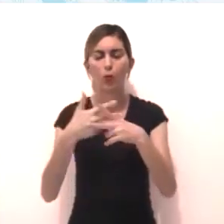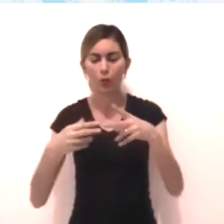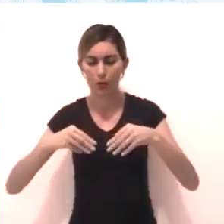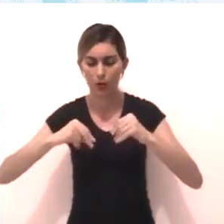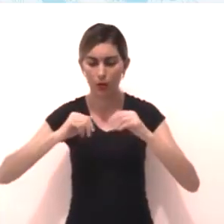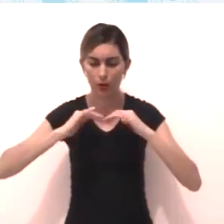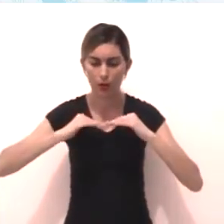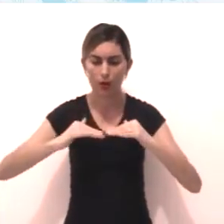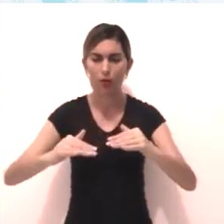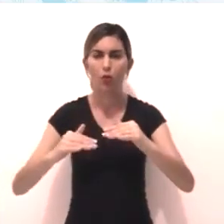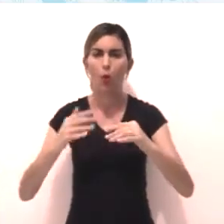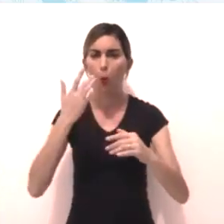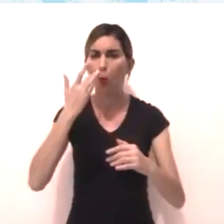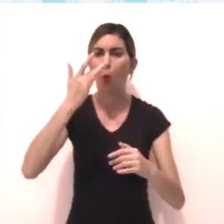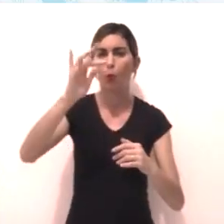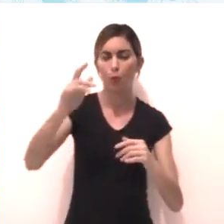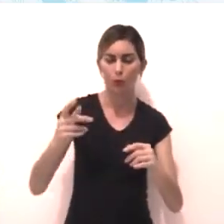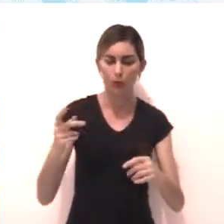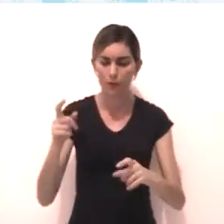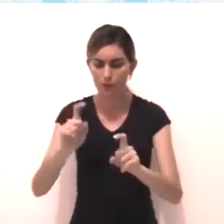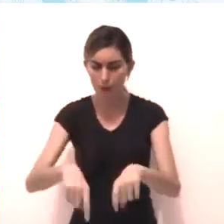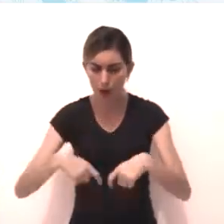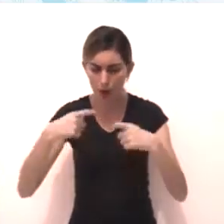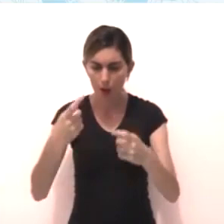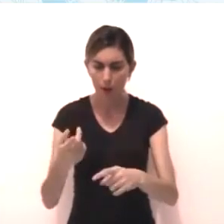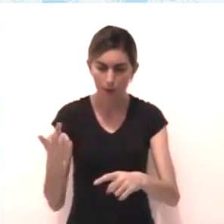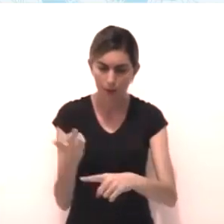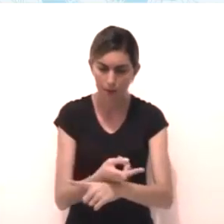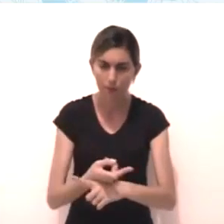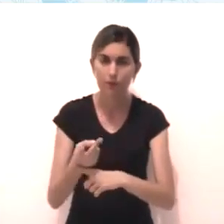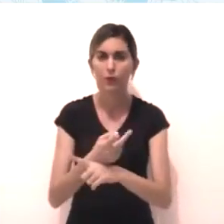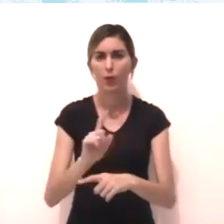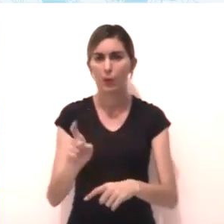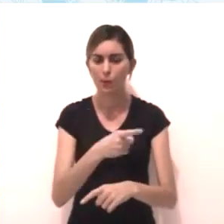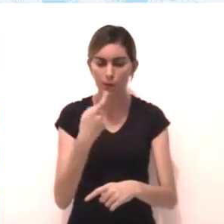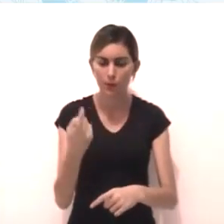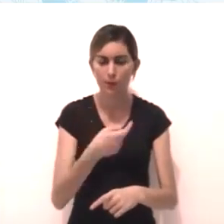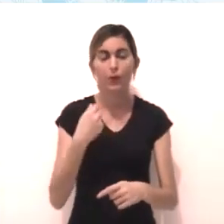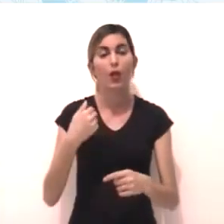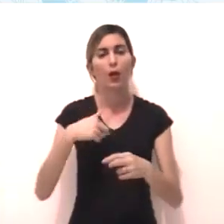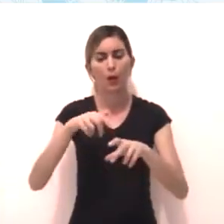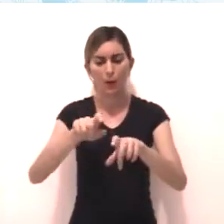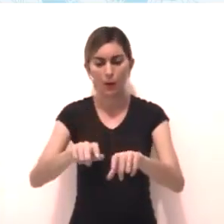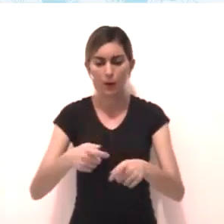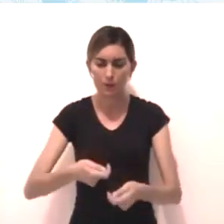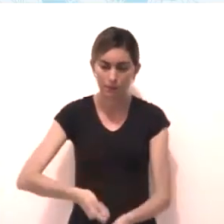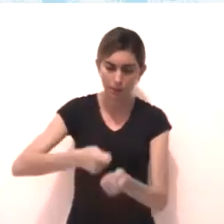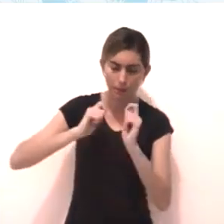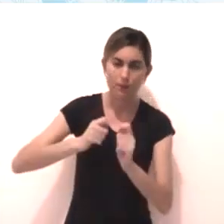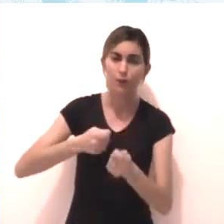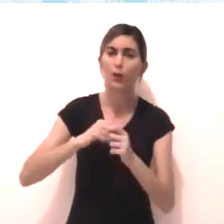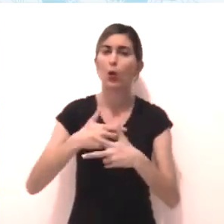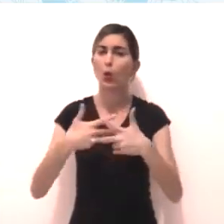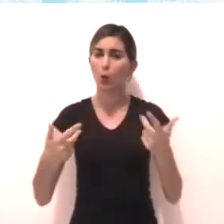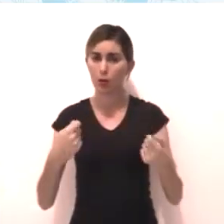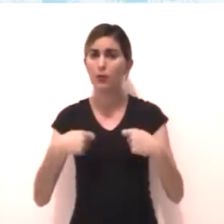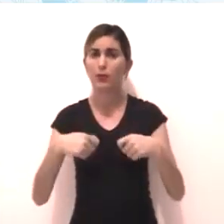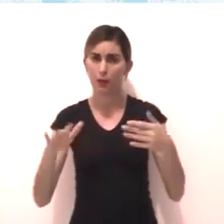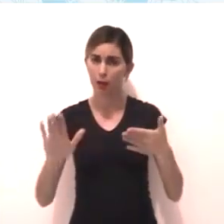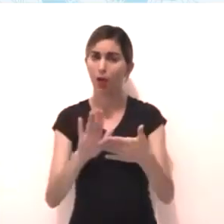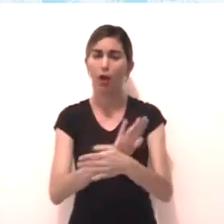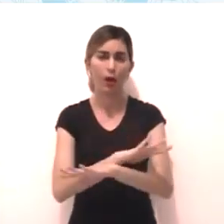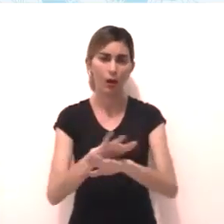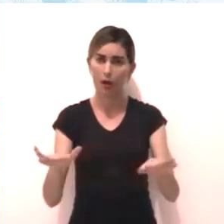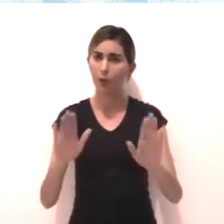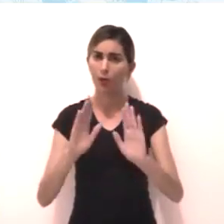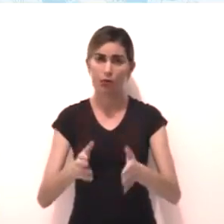no solo, como por exemplo o ouro. Então isso é uma coisa que já deveria ter acabado no nosso país.